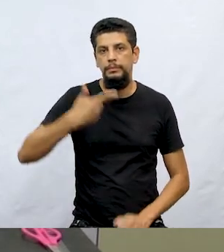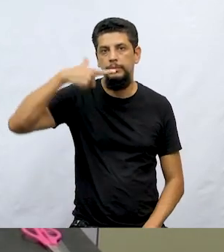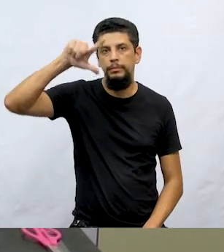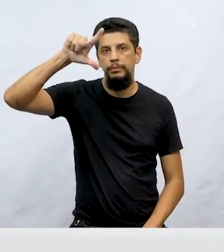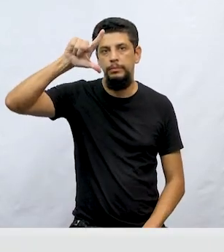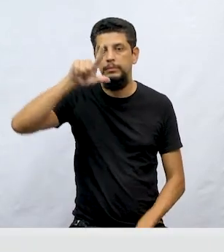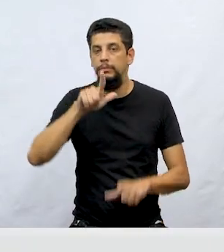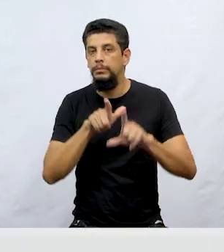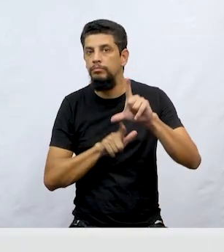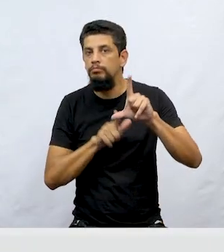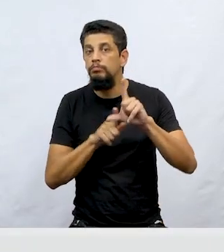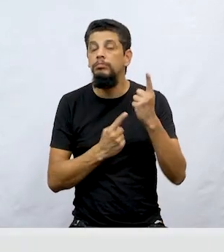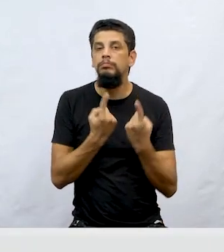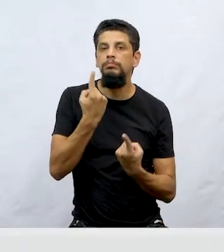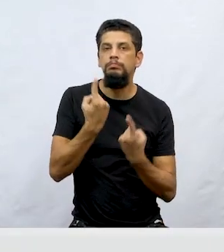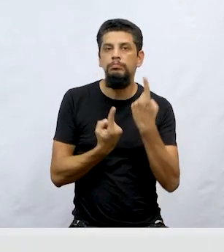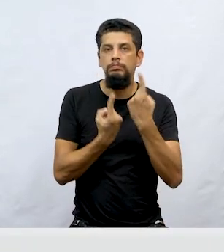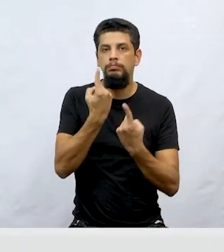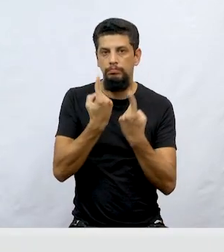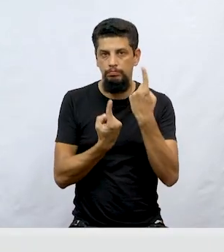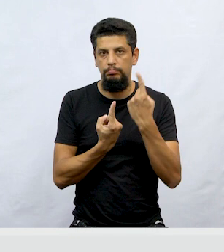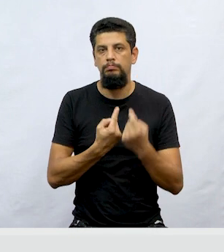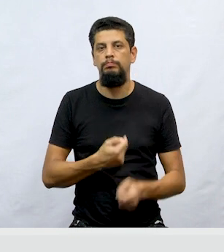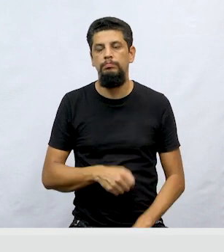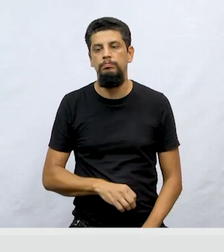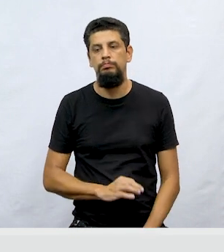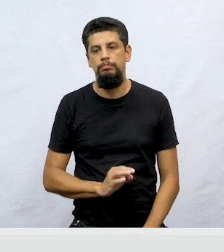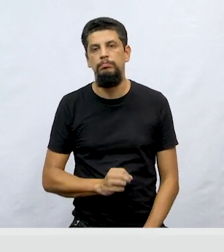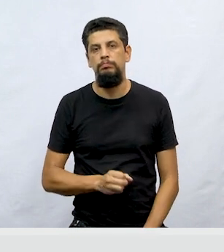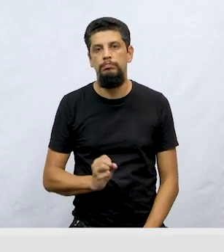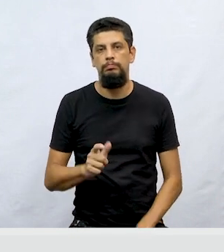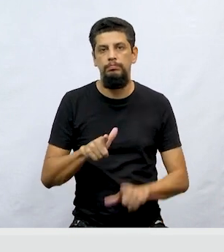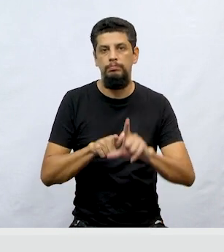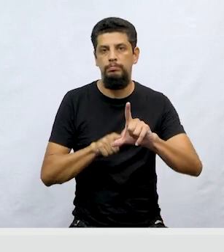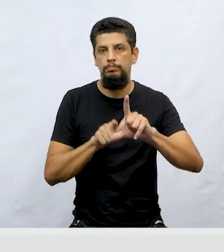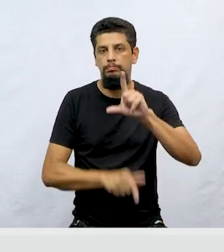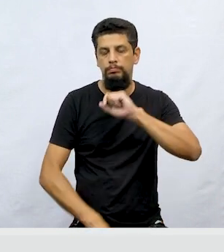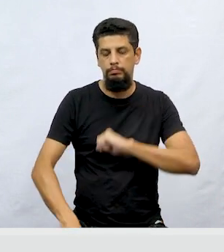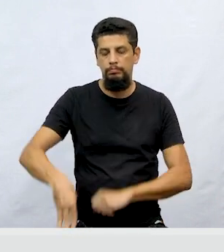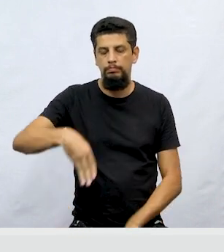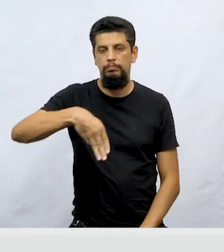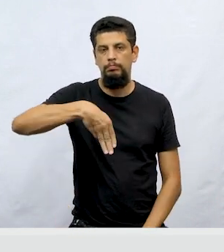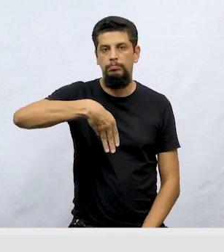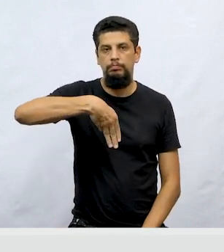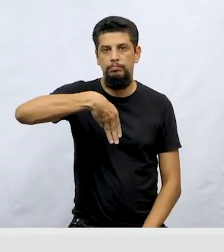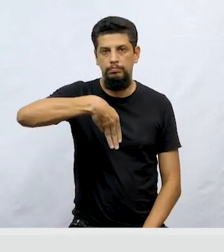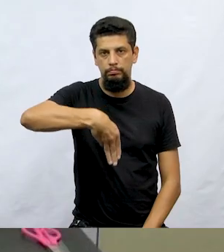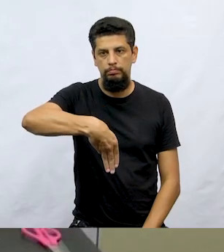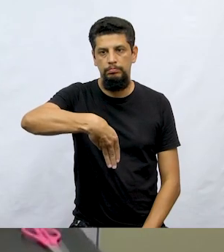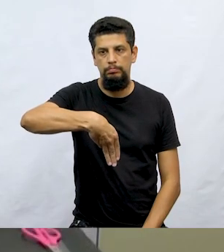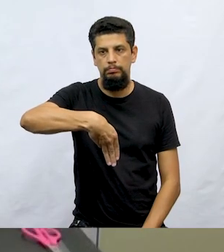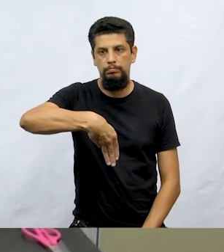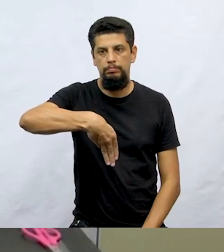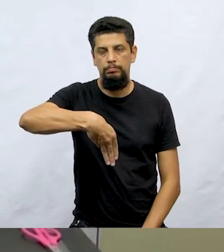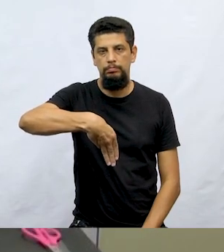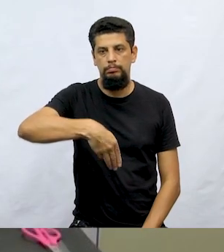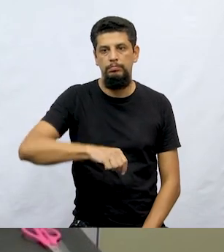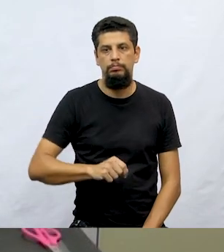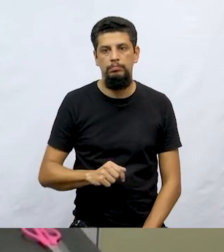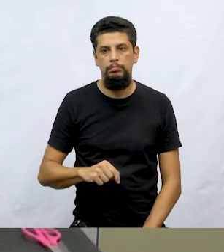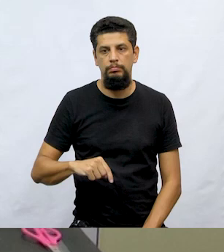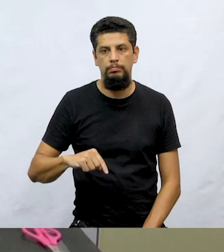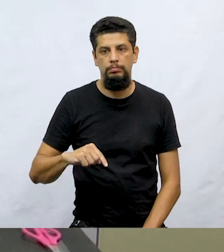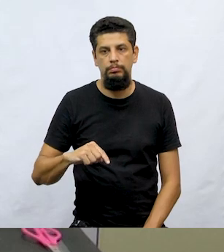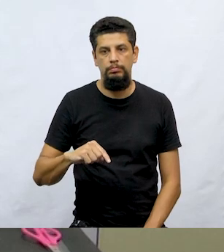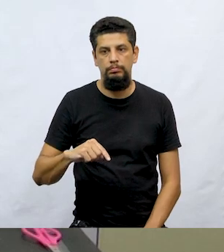A próxima letra, professora, qual é? Letra I. M. Essa, vamos lá.